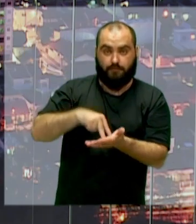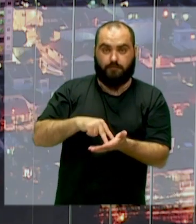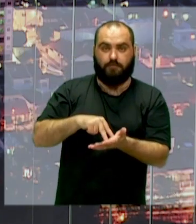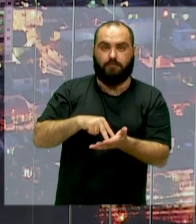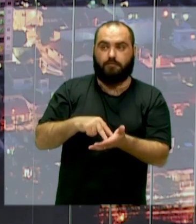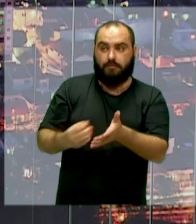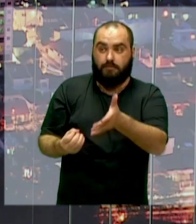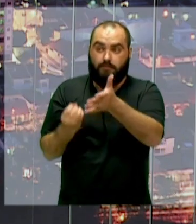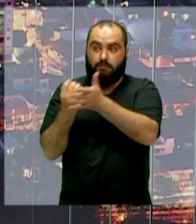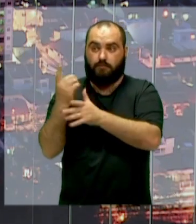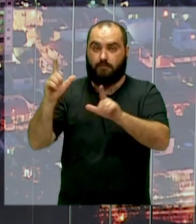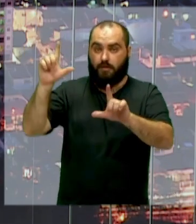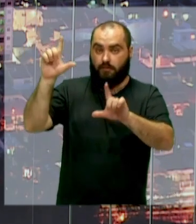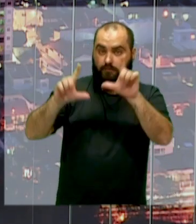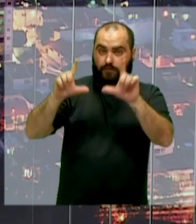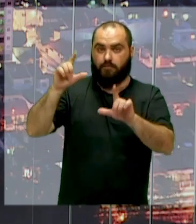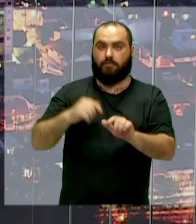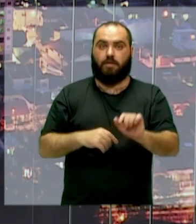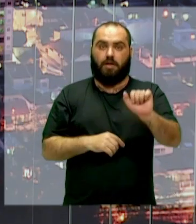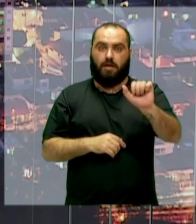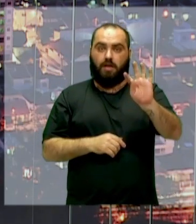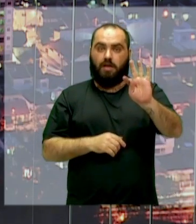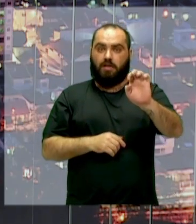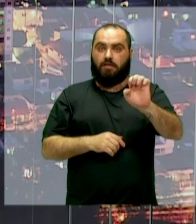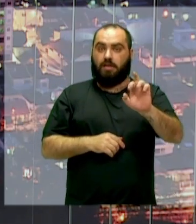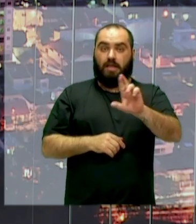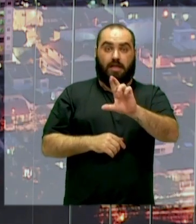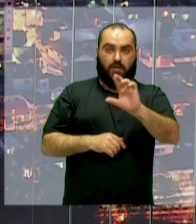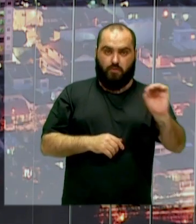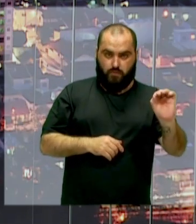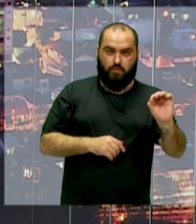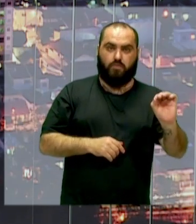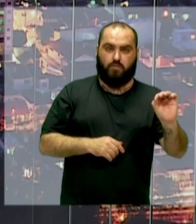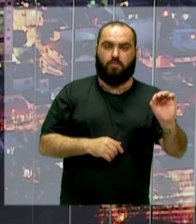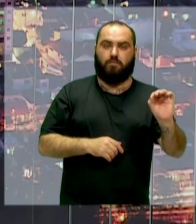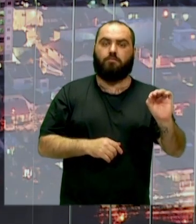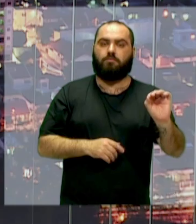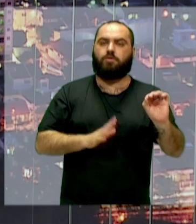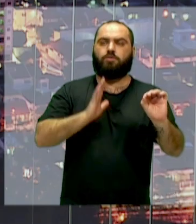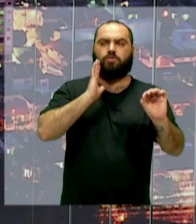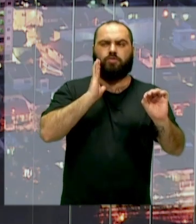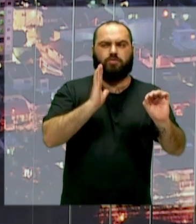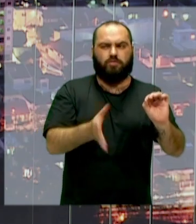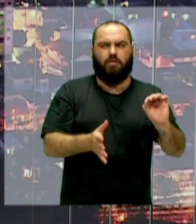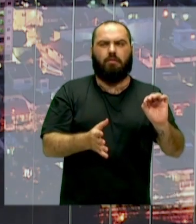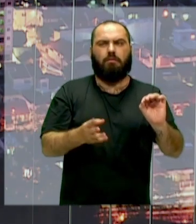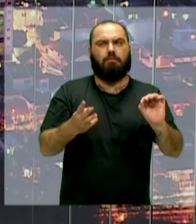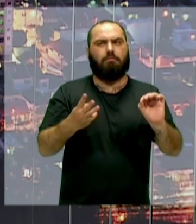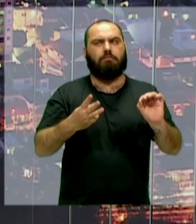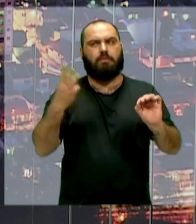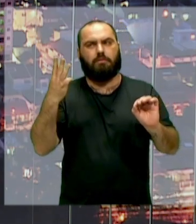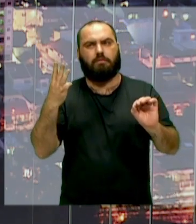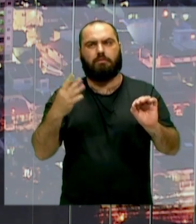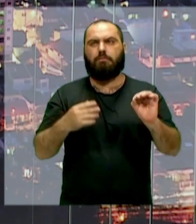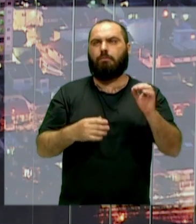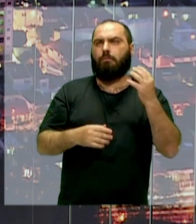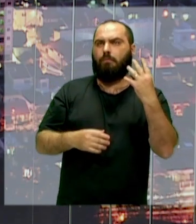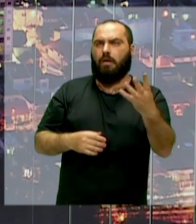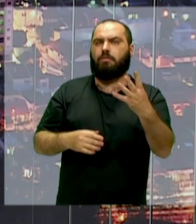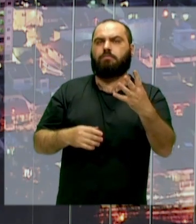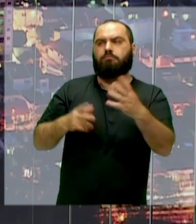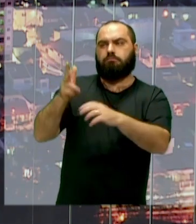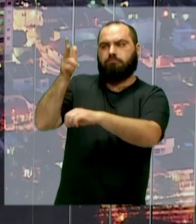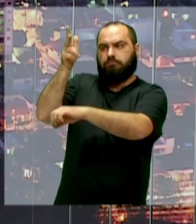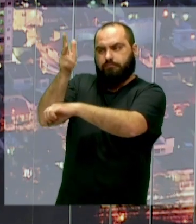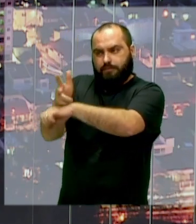criada a TV pelo menos no aterro sanitário Ao aterro sanitário nós já fizemos umas três ou quatro matérias